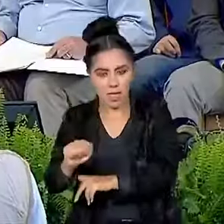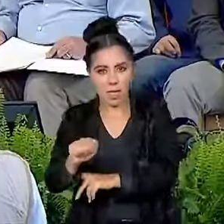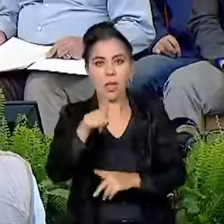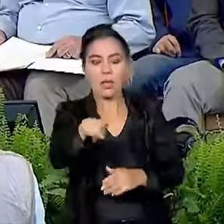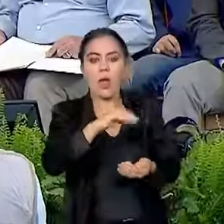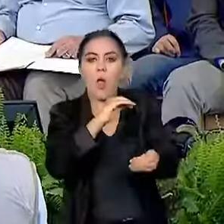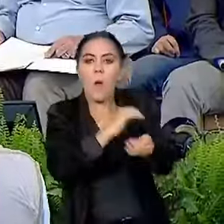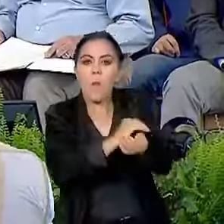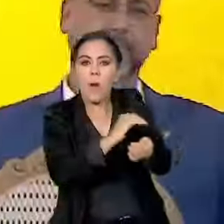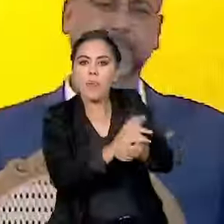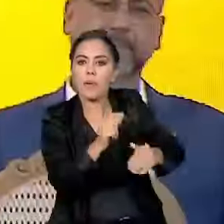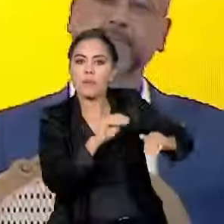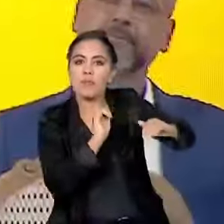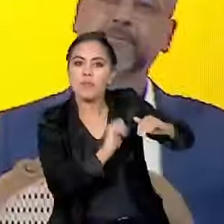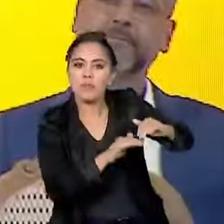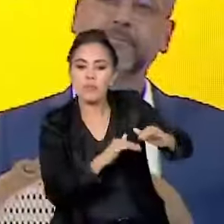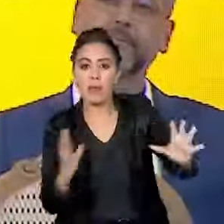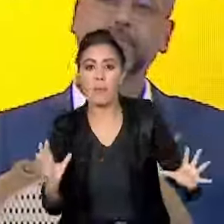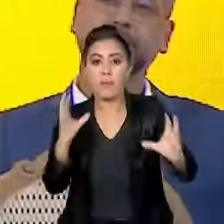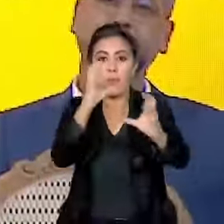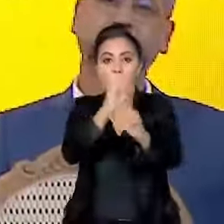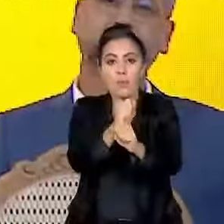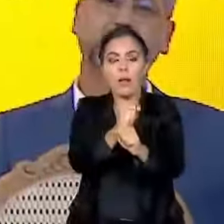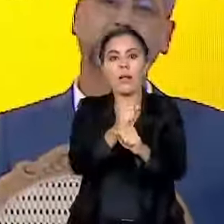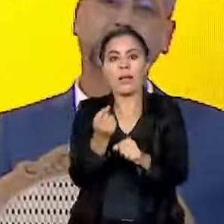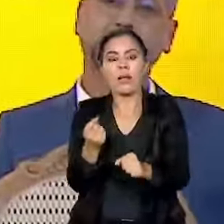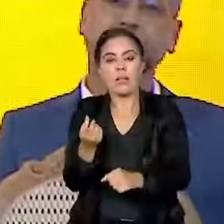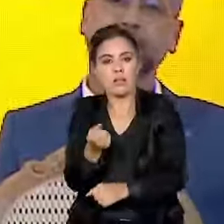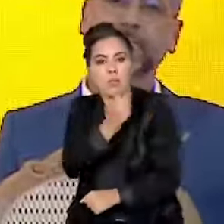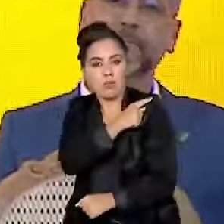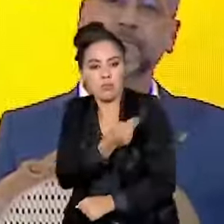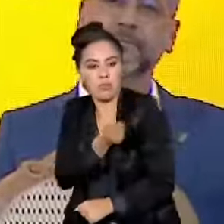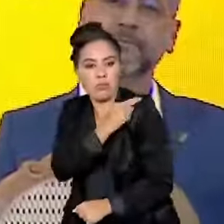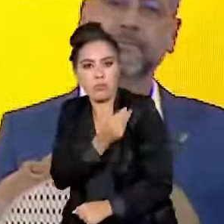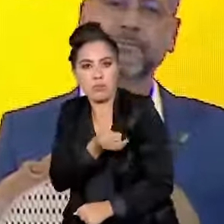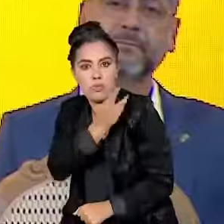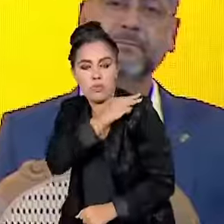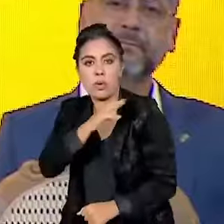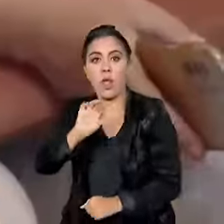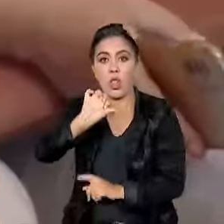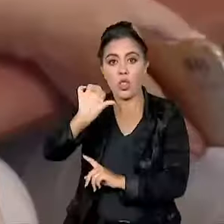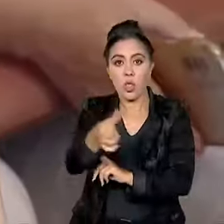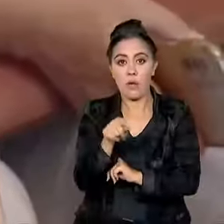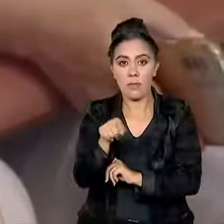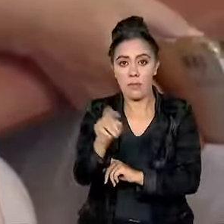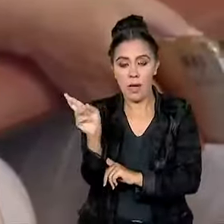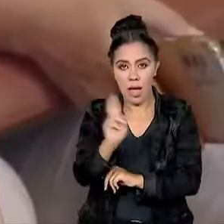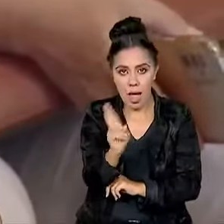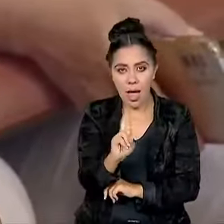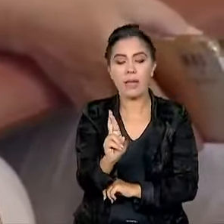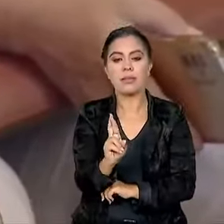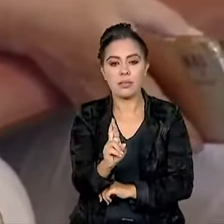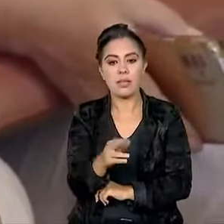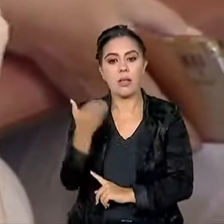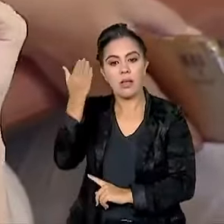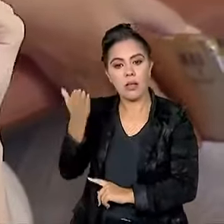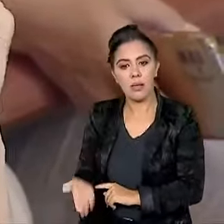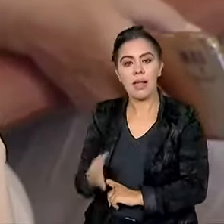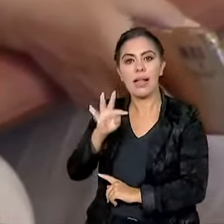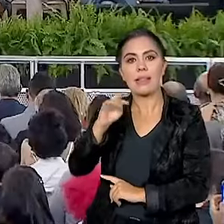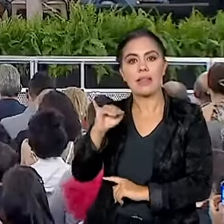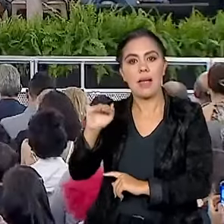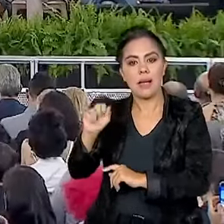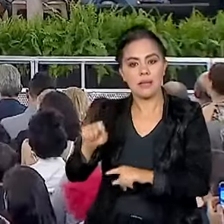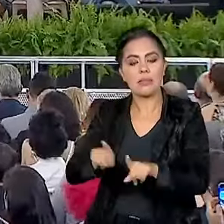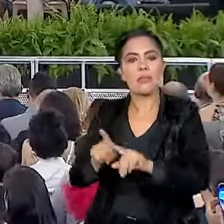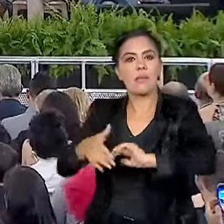vocês terem os 9 mil reais, a gente tem também uma bolsa de 500 reais por 1 ano. A Tamir está aqui e eu saúdo o Ministério da